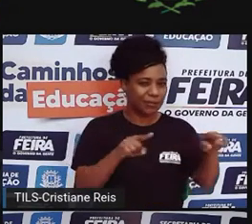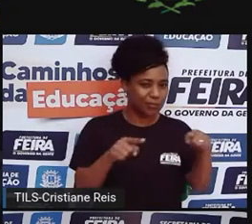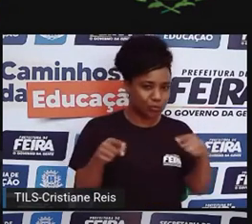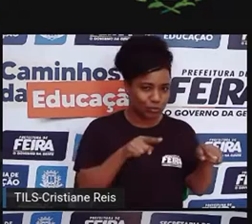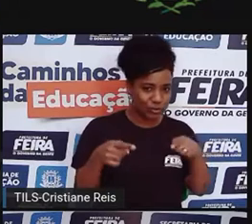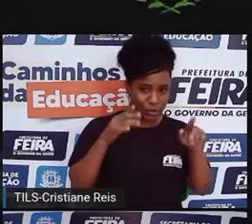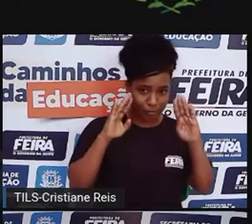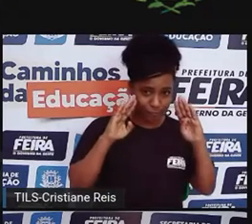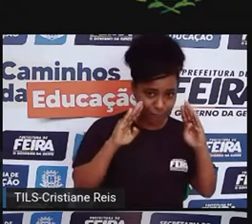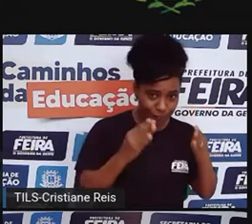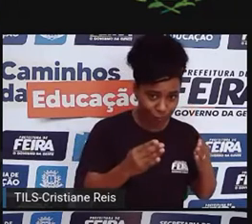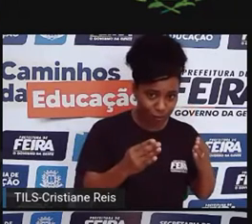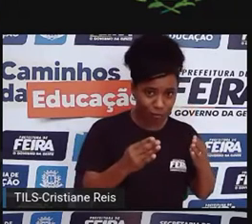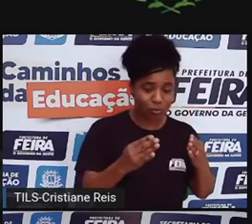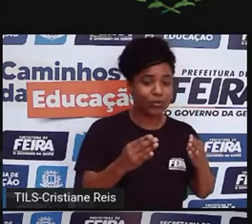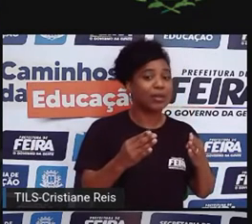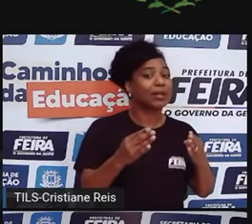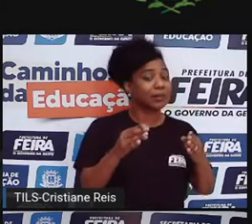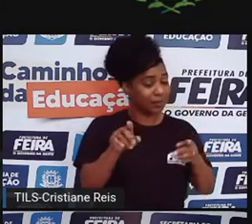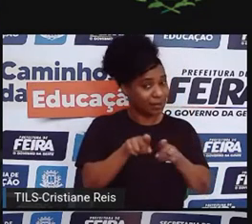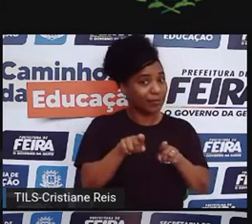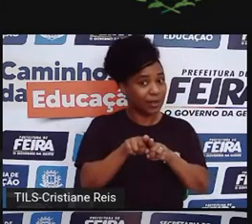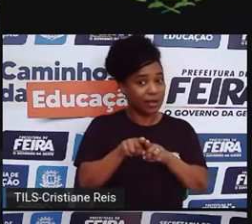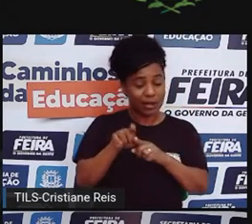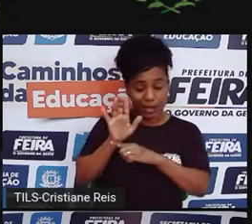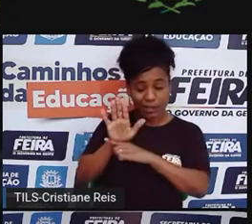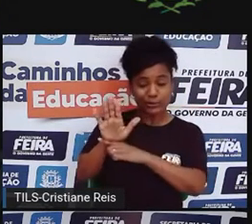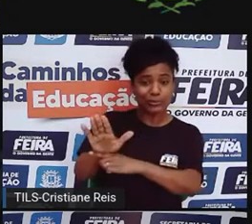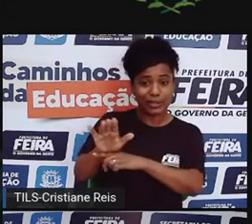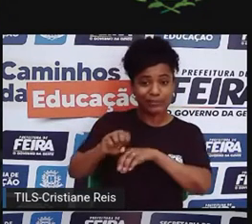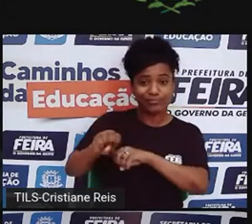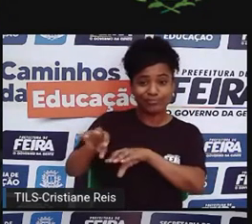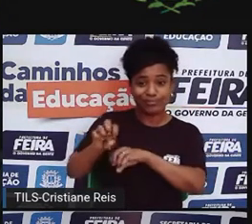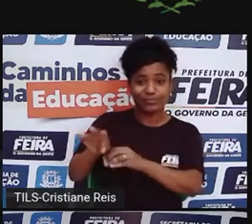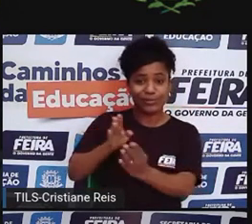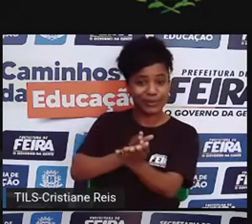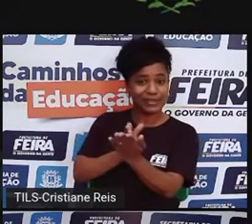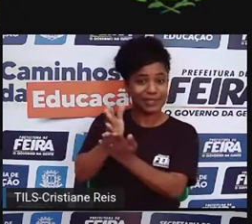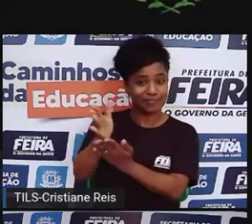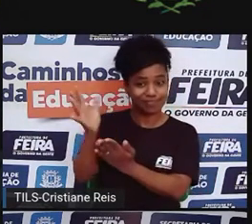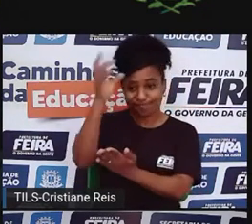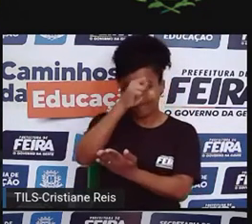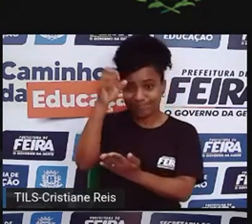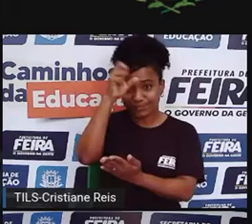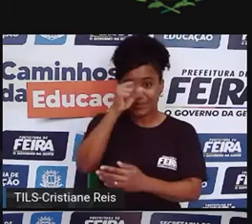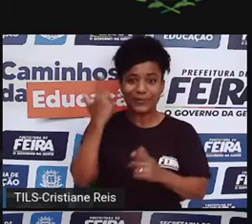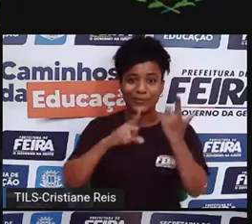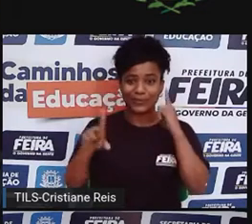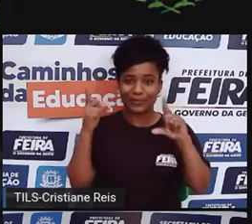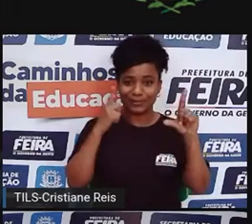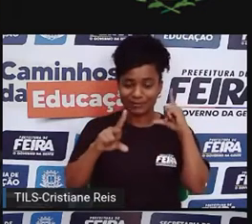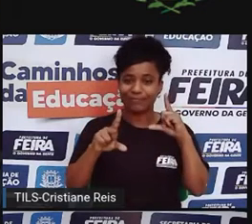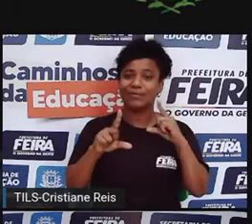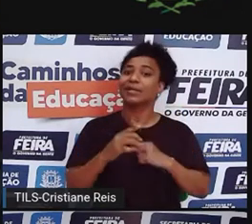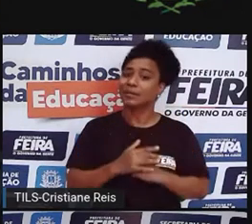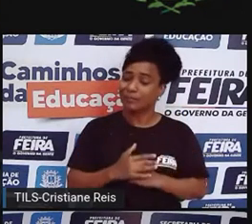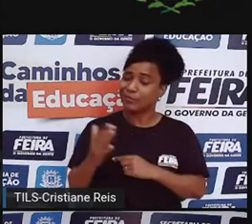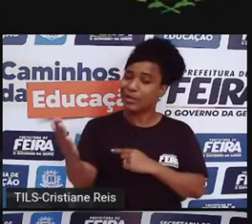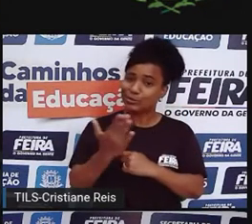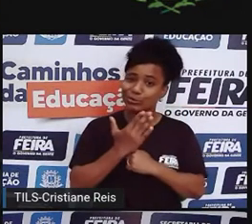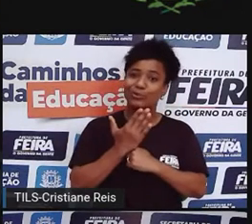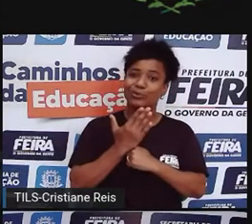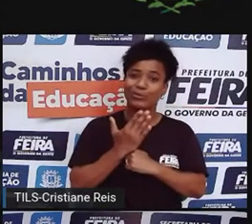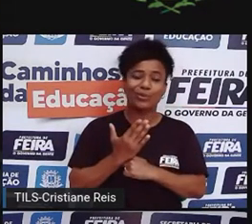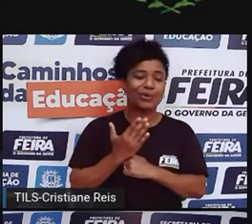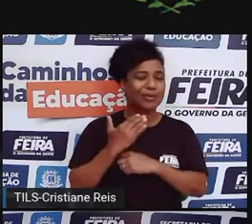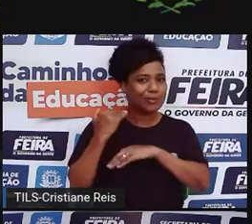um rumo àquele aluno. Então, quando a gente pensa em eu comecei, esse processo me fez amadurecer bastante, que o processo de educação